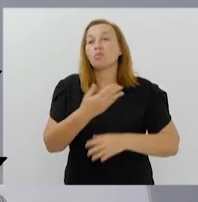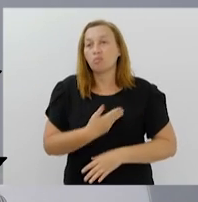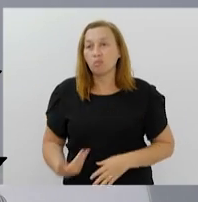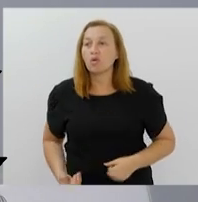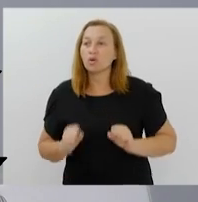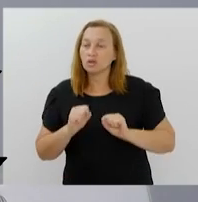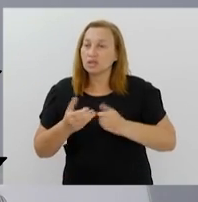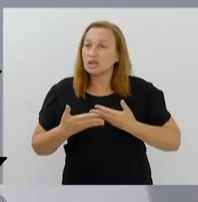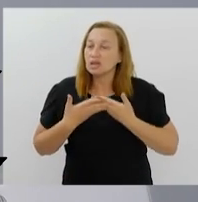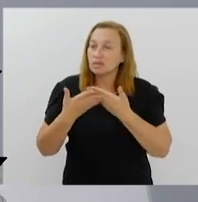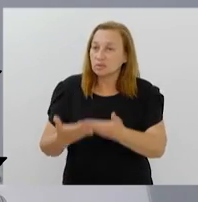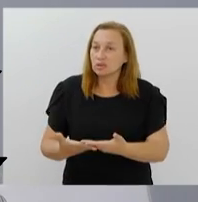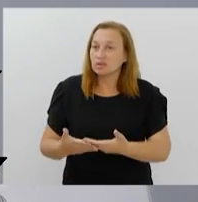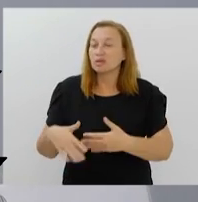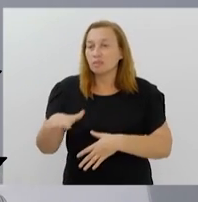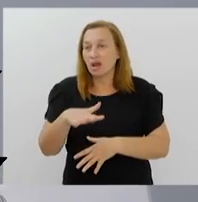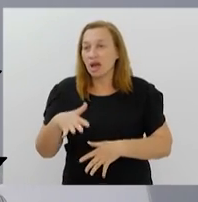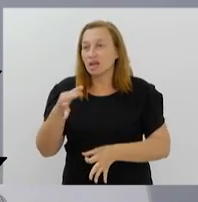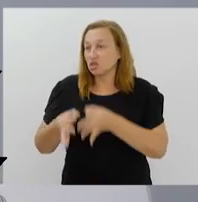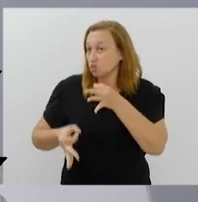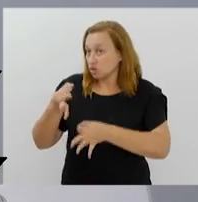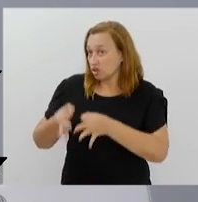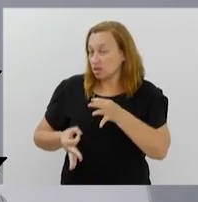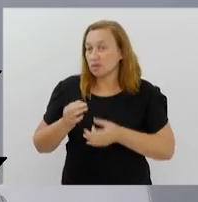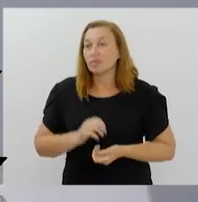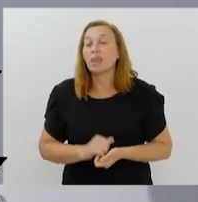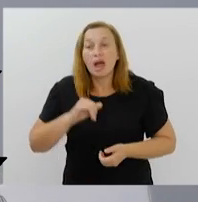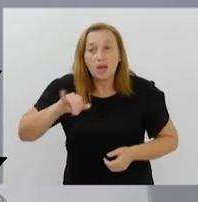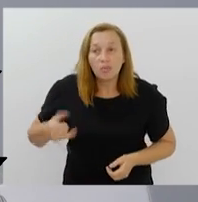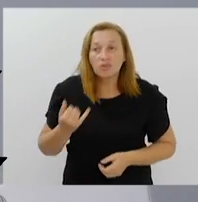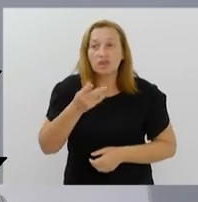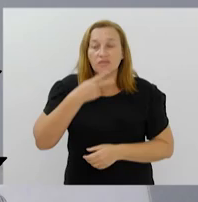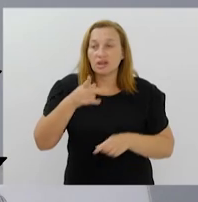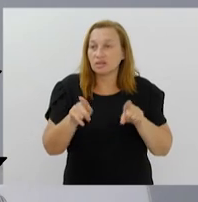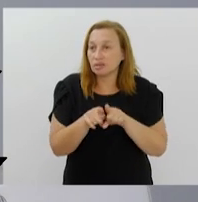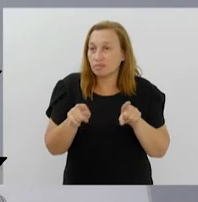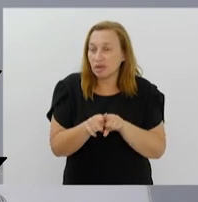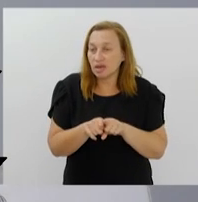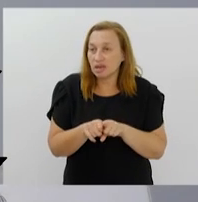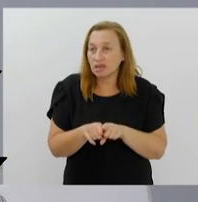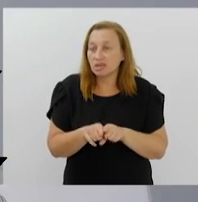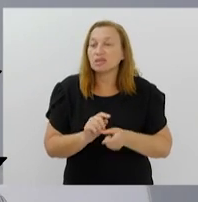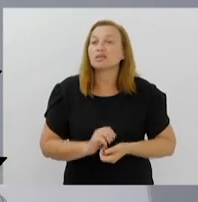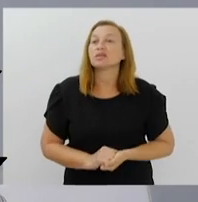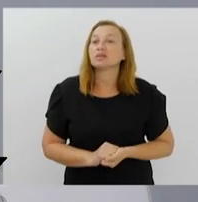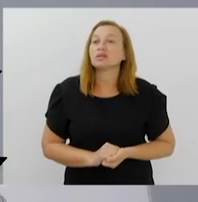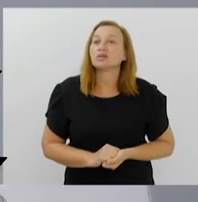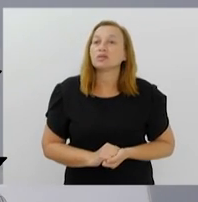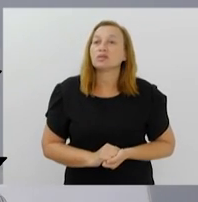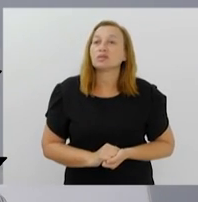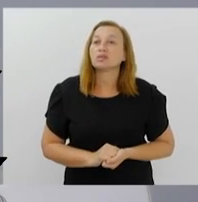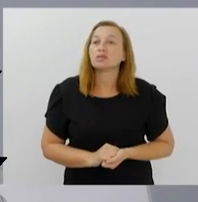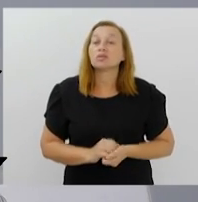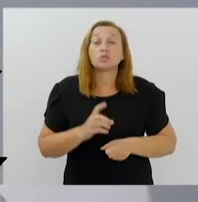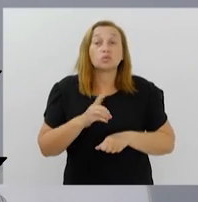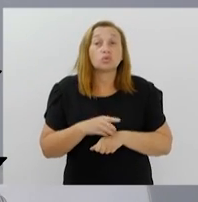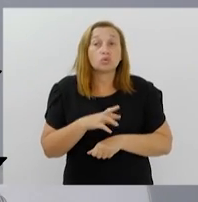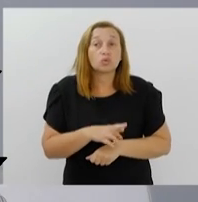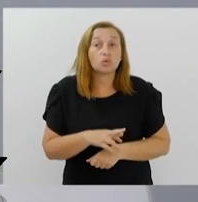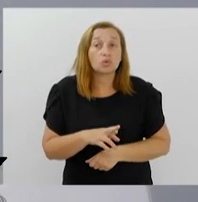caminhado pro pro departamento jurídico eh aproveitando uma fala também do do